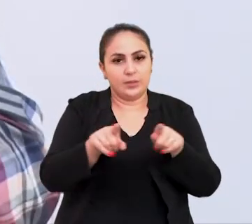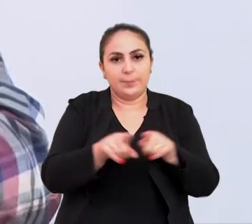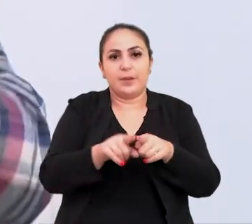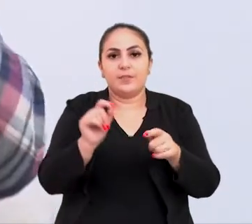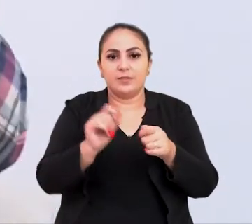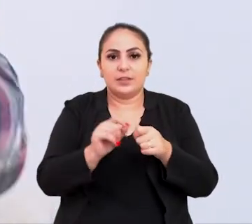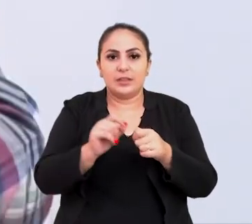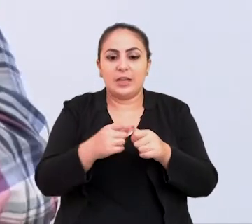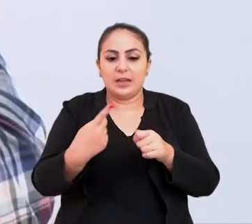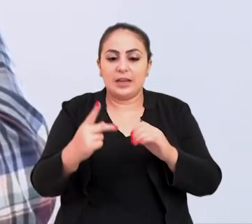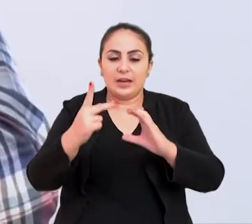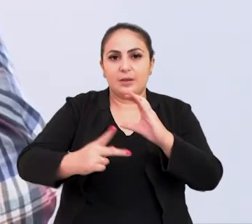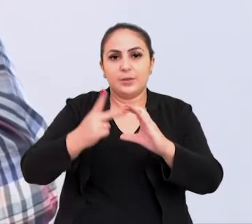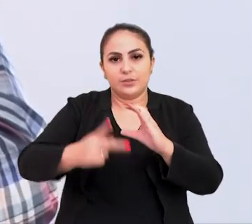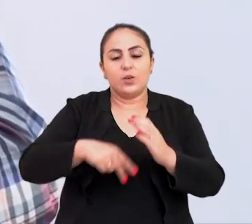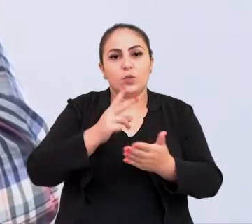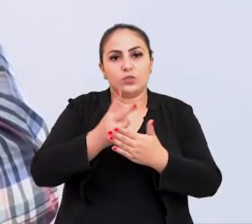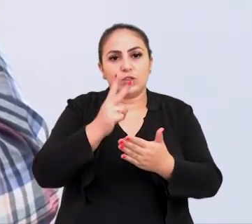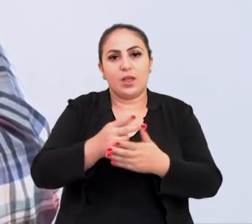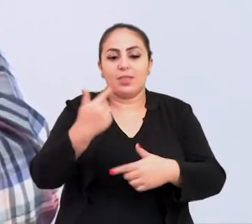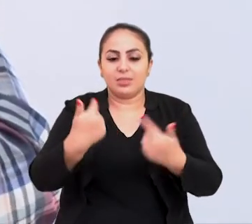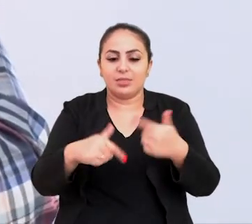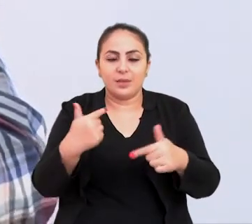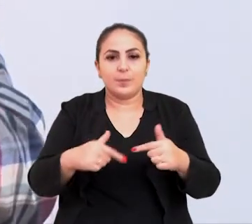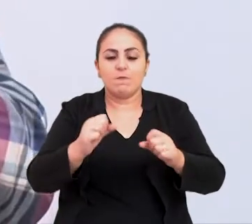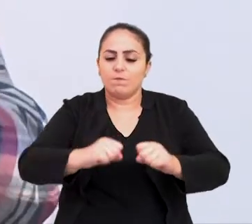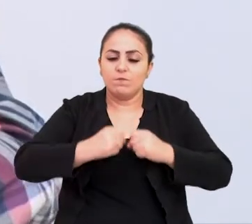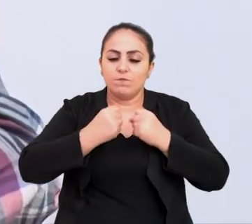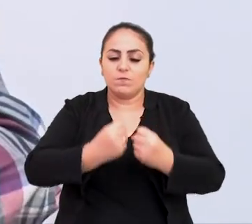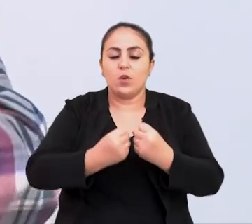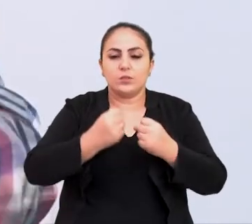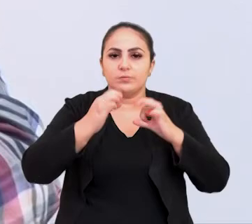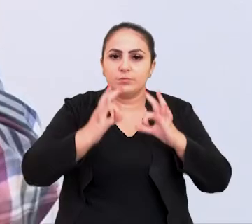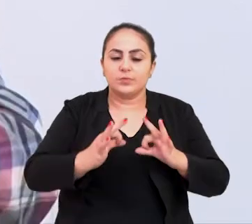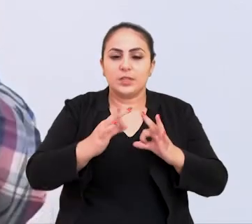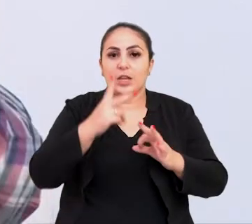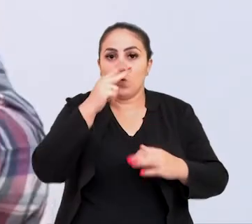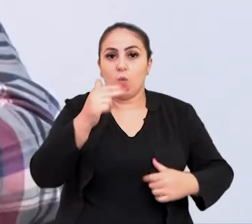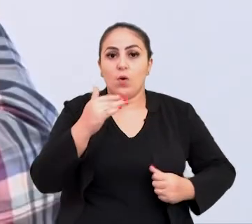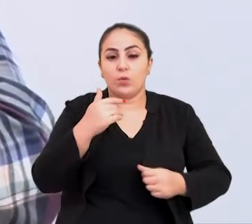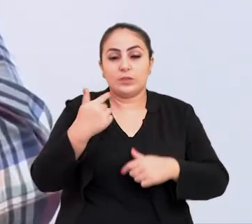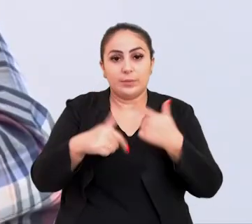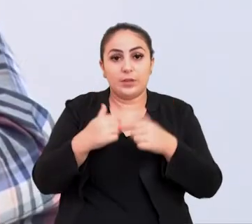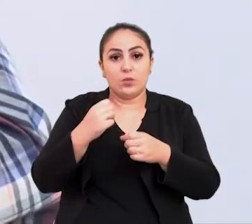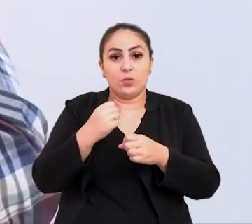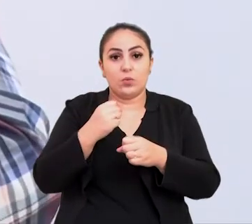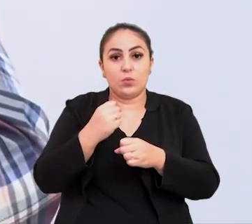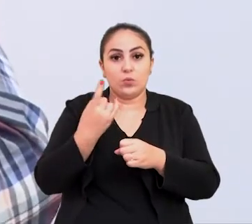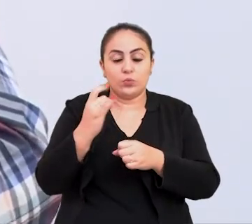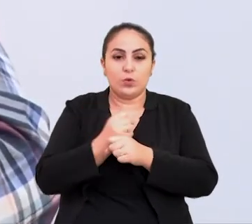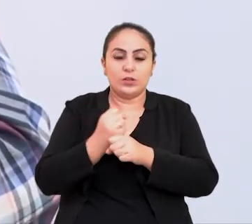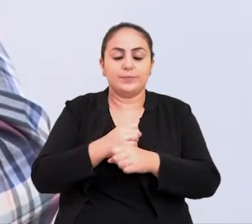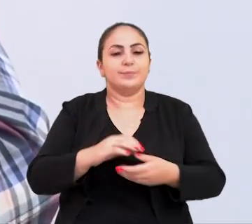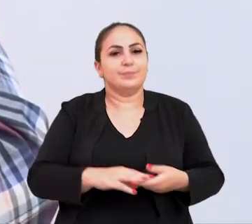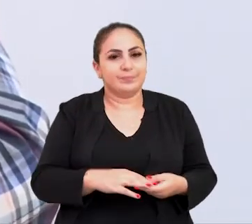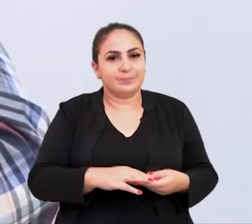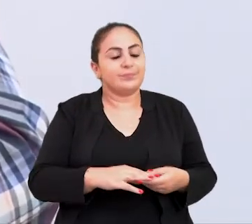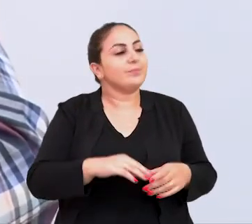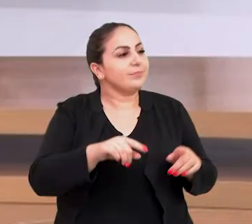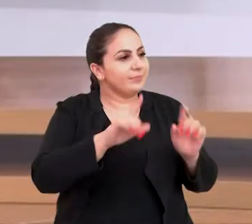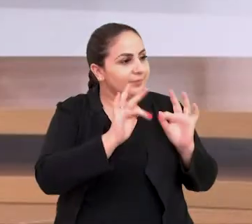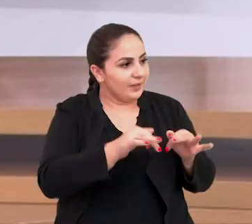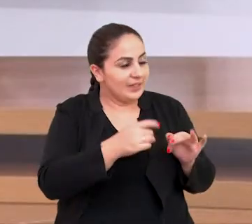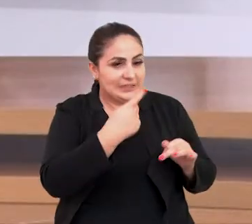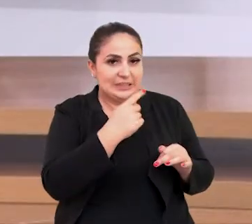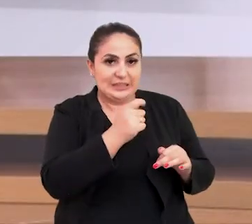certo, também fazer essa Casa Legislativa continuar trabalhando forte e firme, assim como vem trabalhando nos últimos anos.